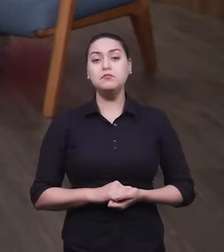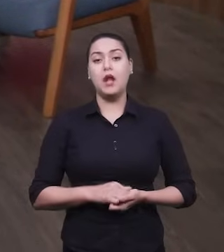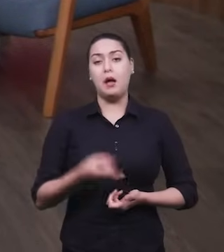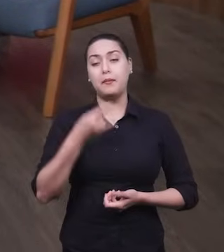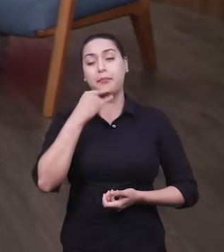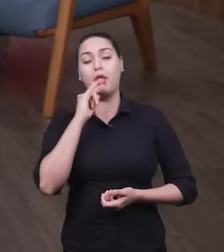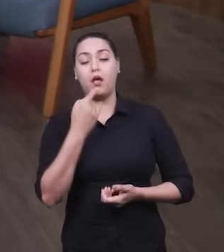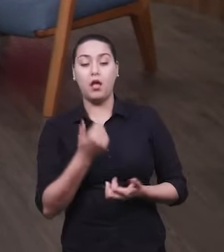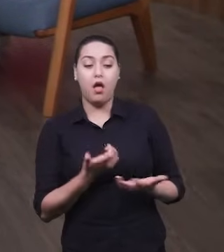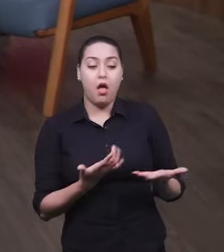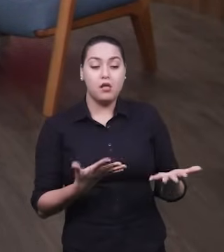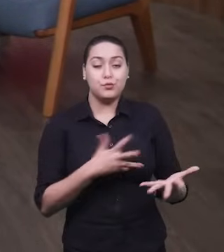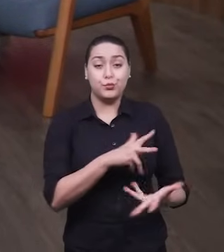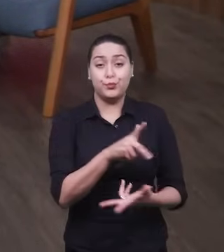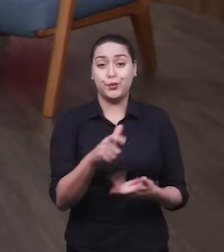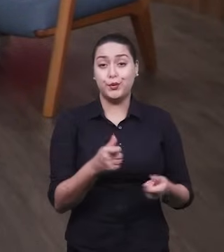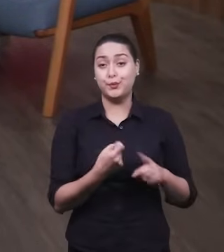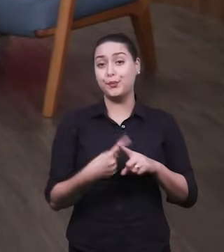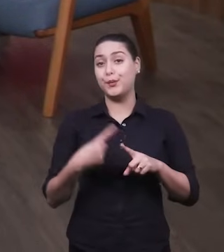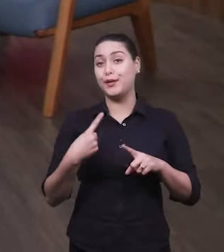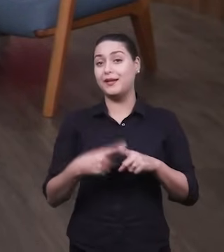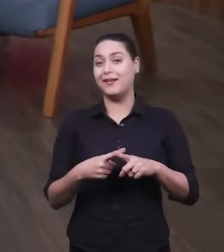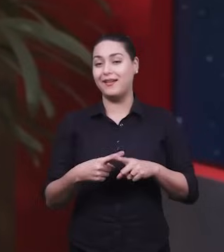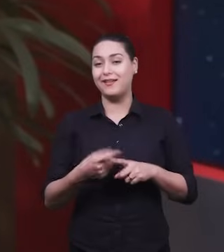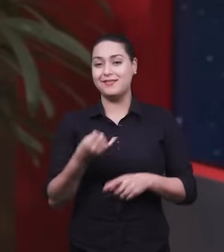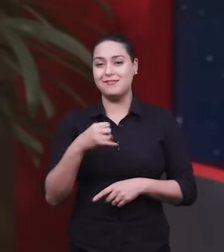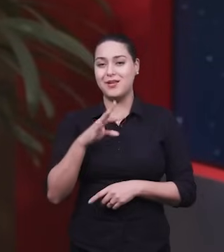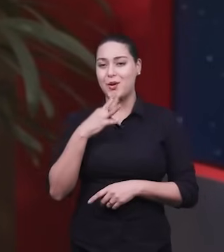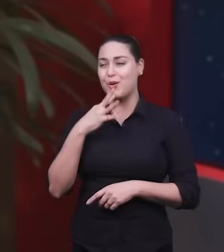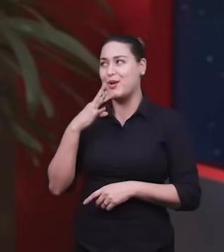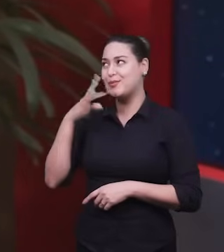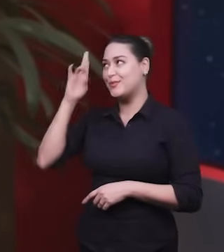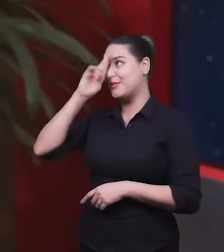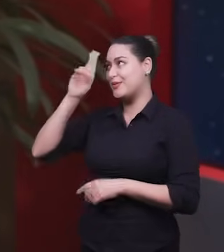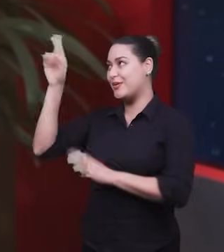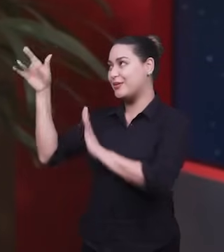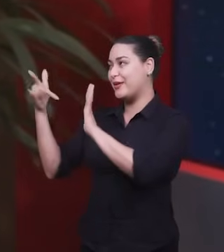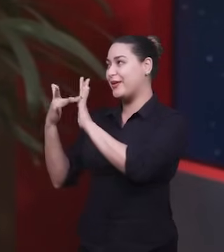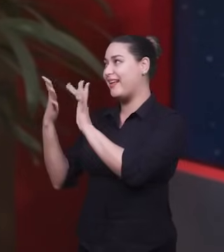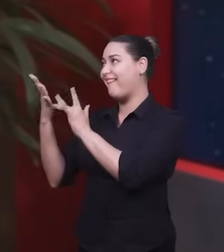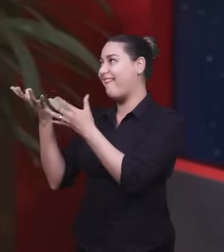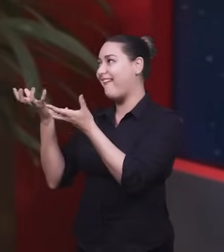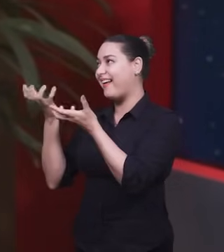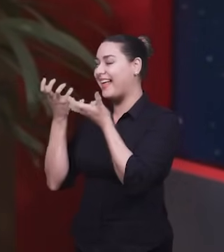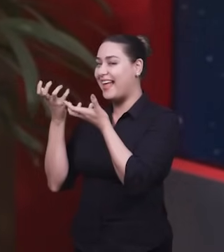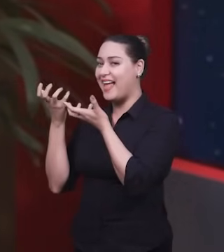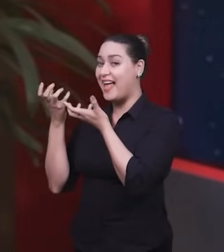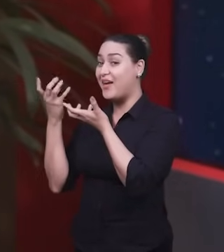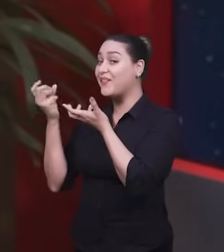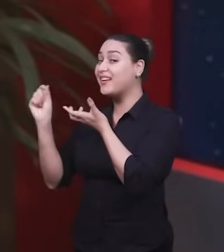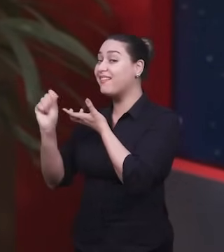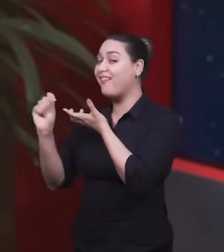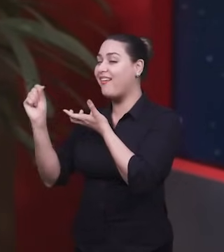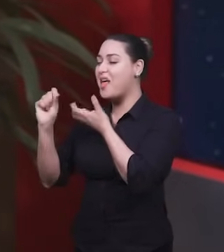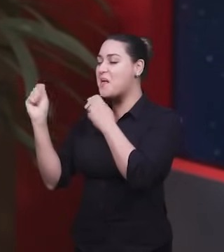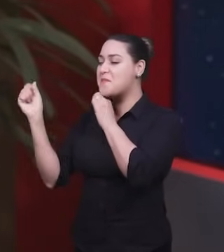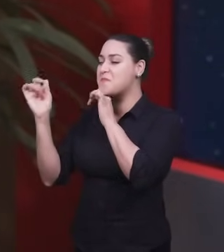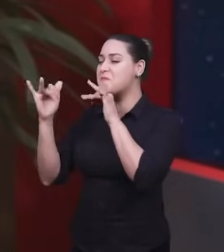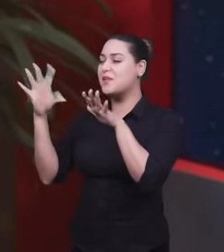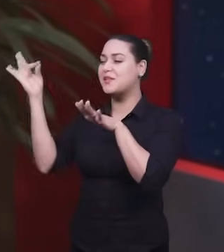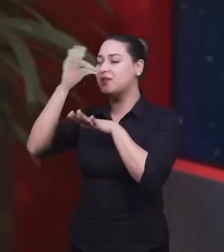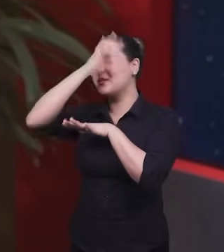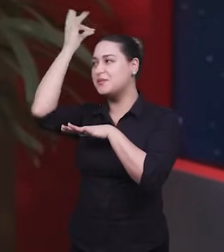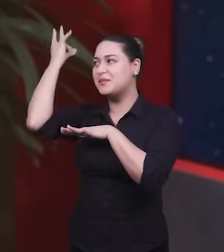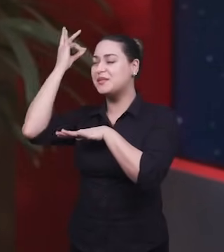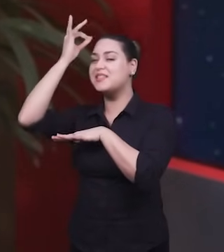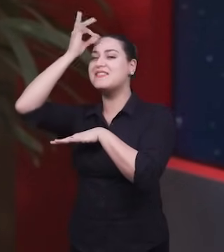desta vida. A embriaguez desta vida. Por quê? Aquele que conhece o Senhor, ele quer, na verdade, o vinho do Espírito.